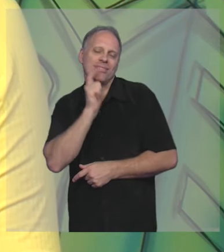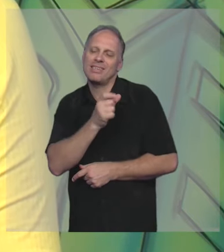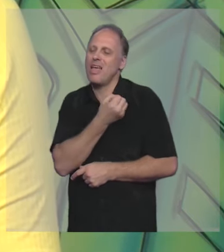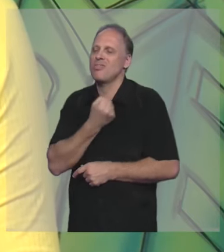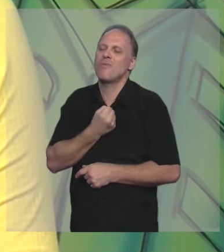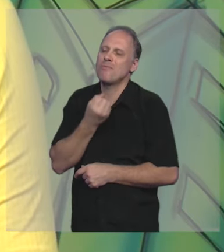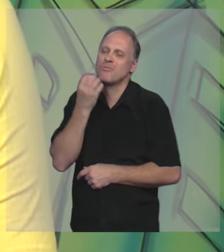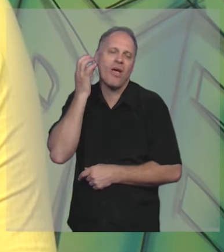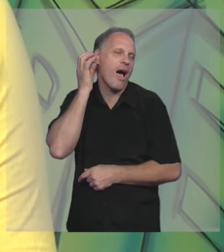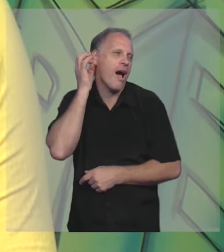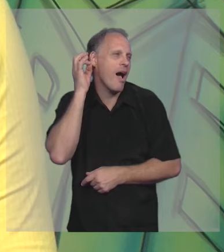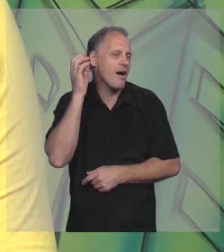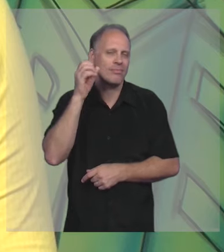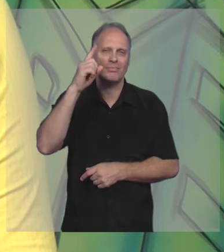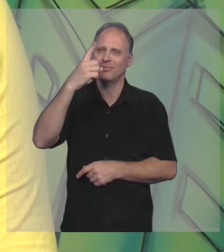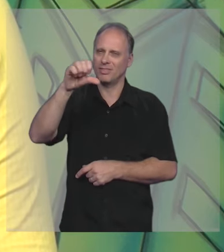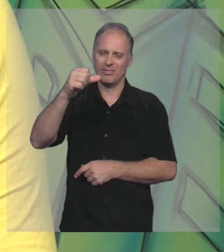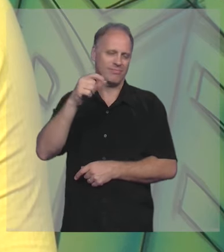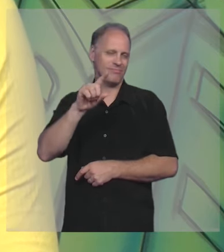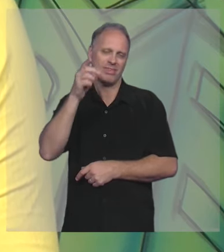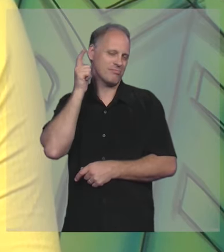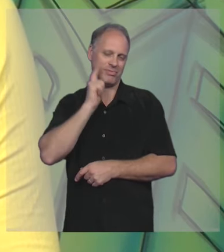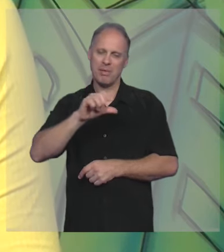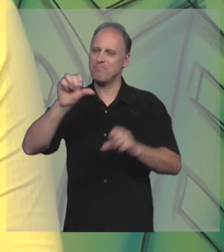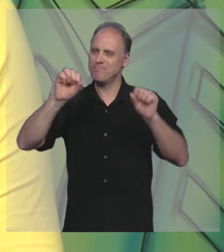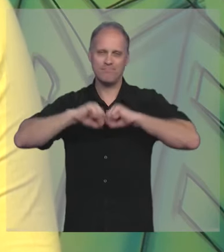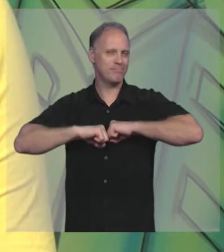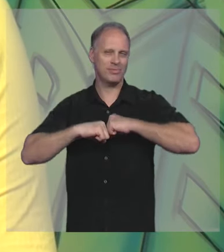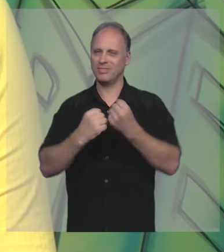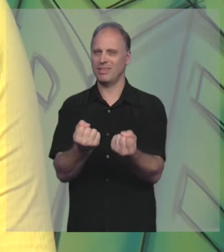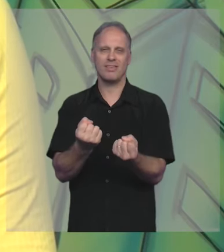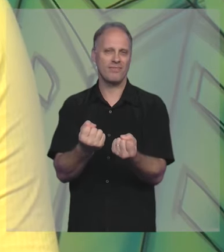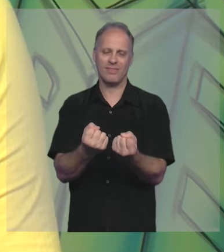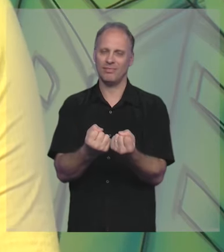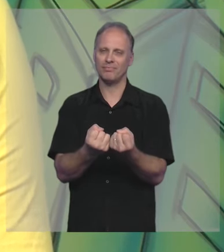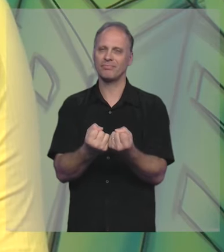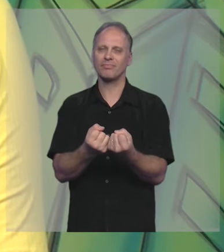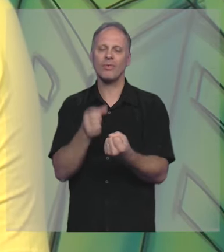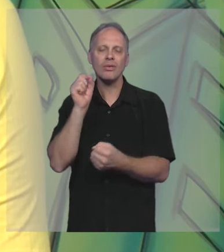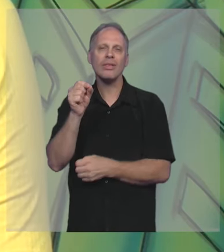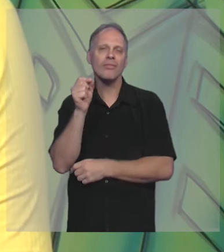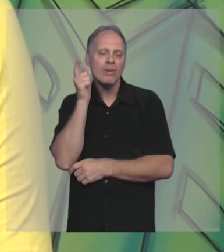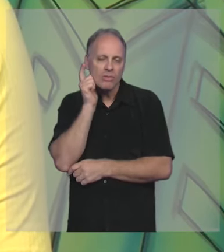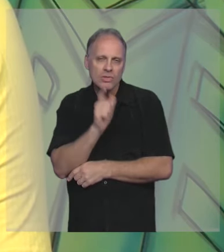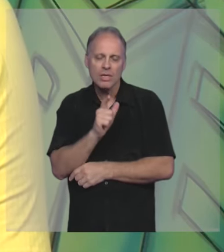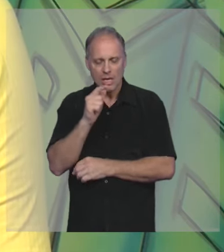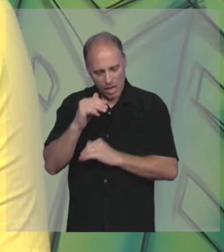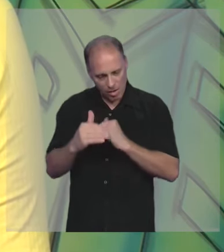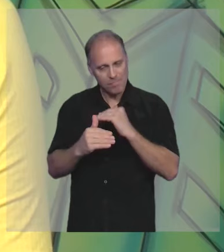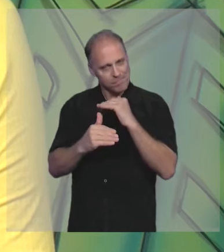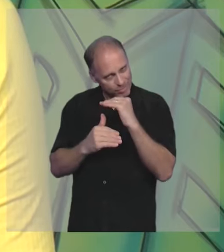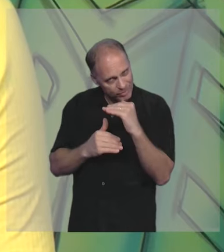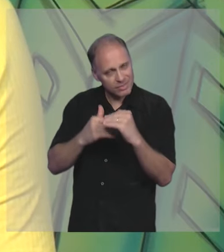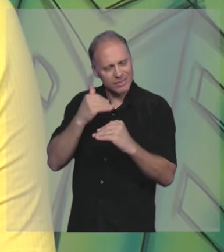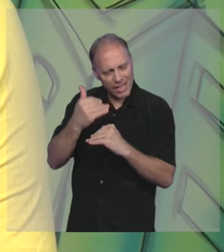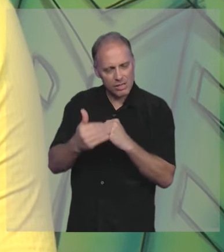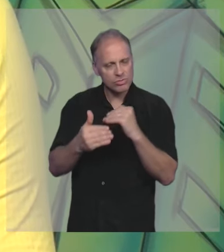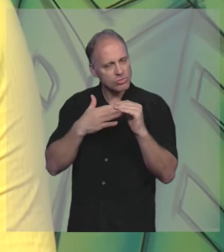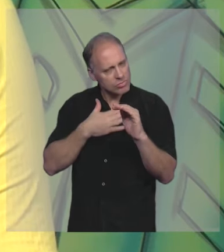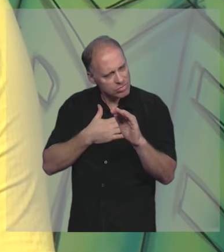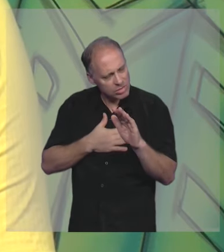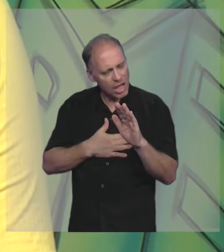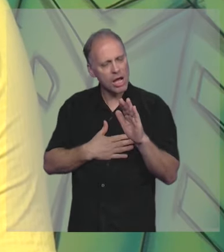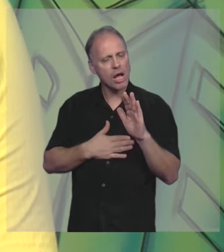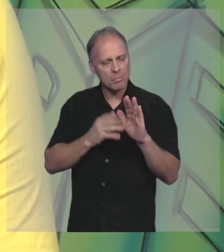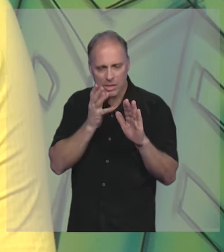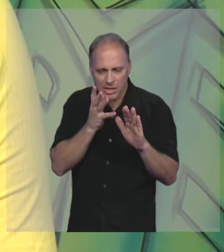números maravilhosos em 2019, né? Ninguém vai conseguir números maravilhosos. O que a gente vai conseguir é um passo depois do outro, né?